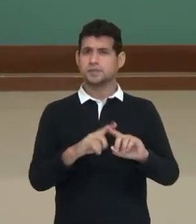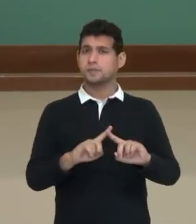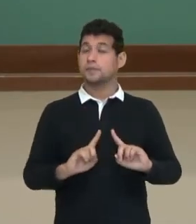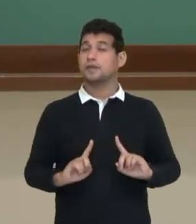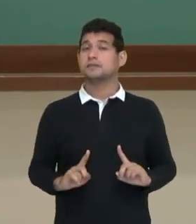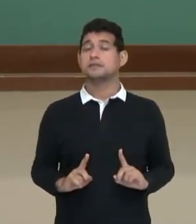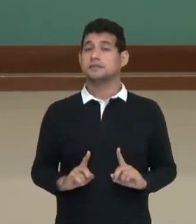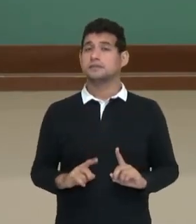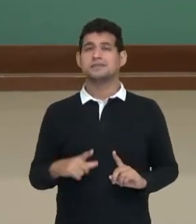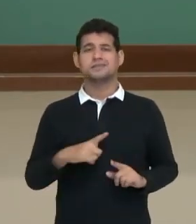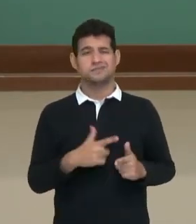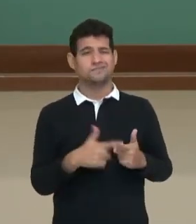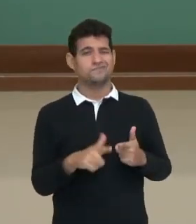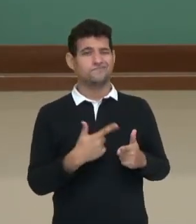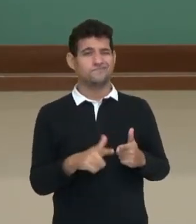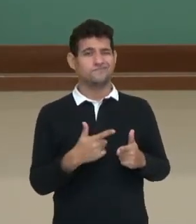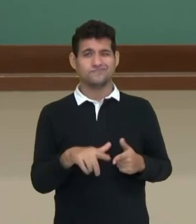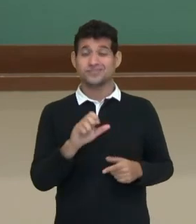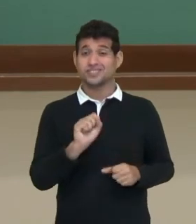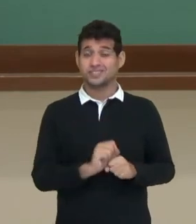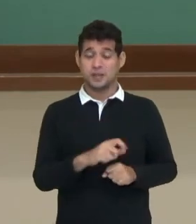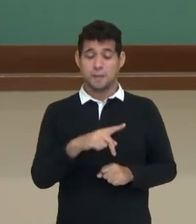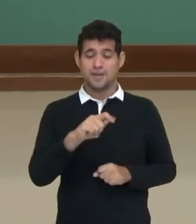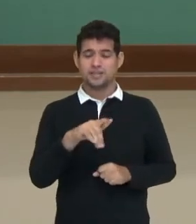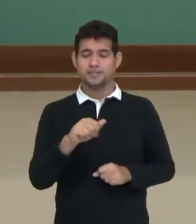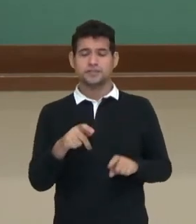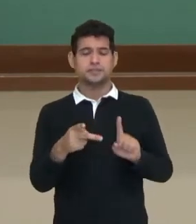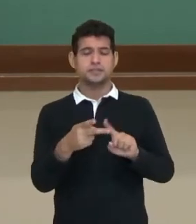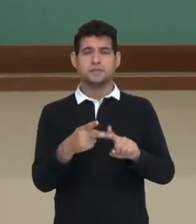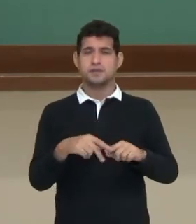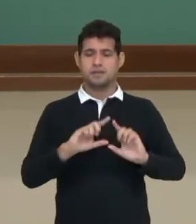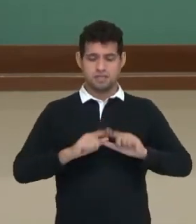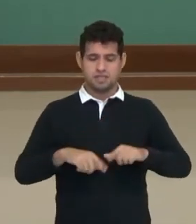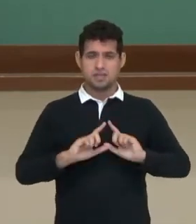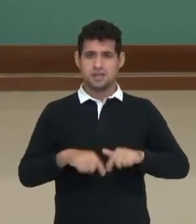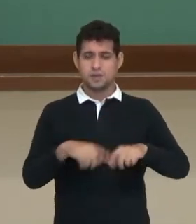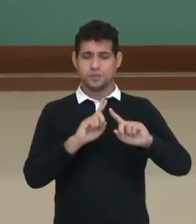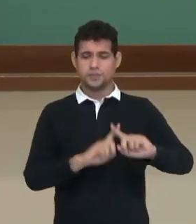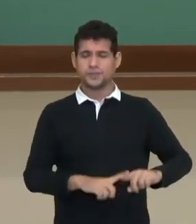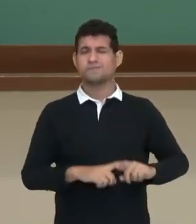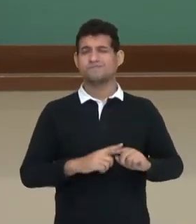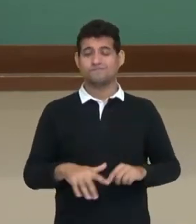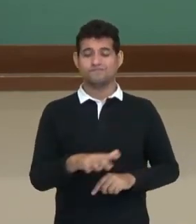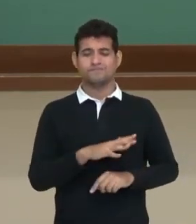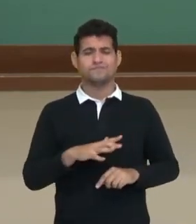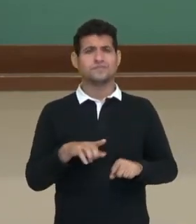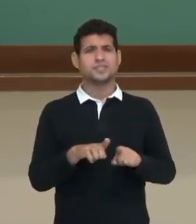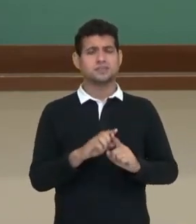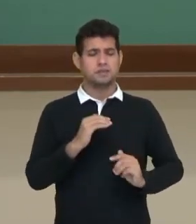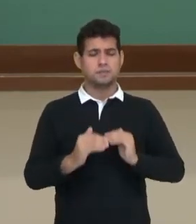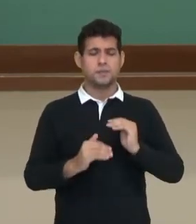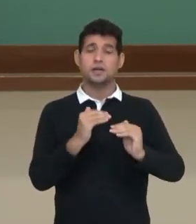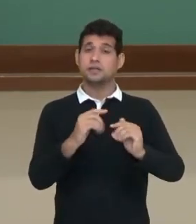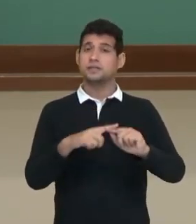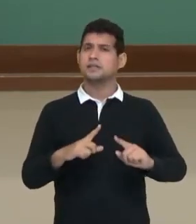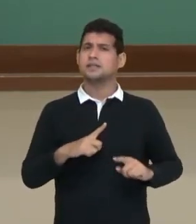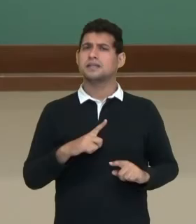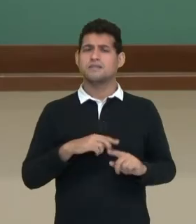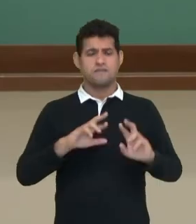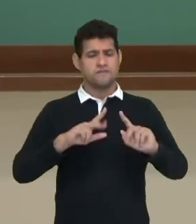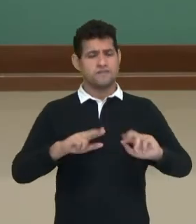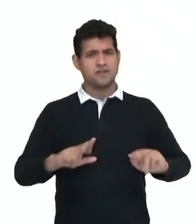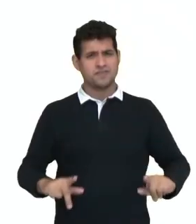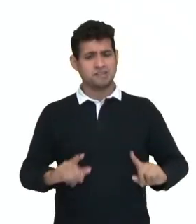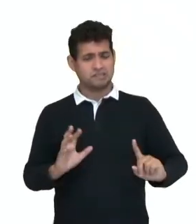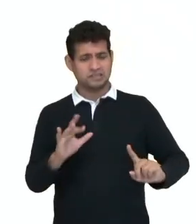Porém, houve conflito entre os palestinos e os israelenses na disputa de territórios e na partilha disso. Houveram vários